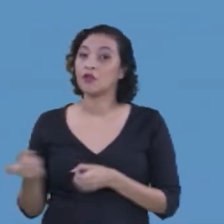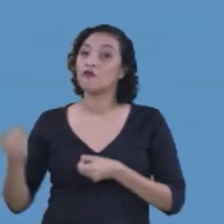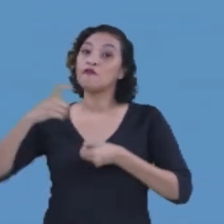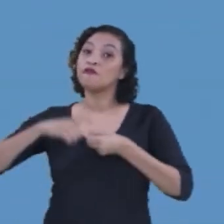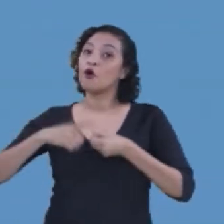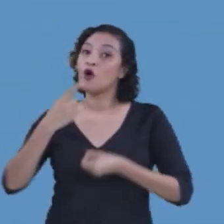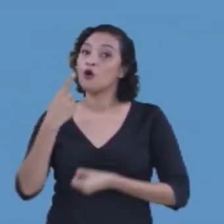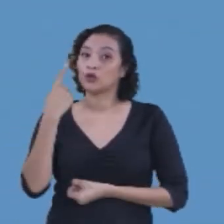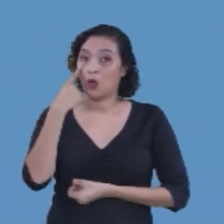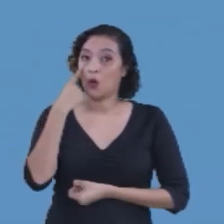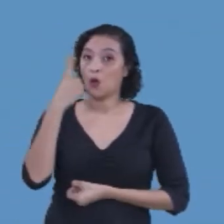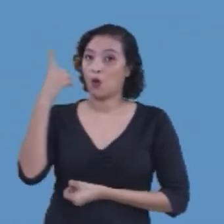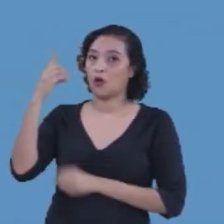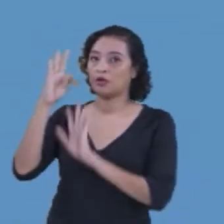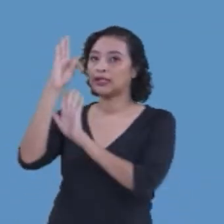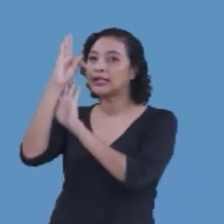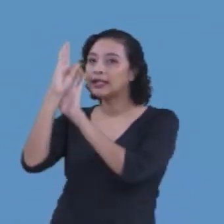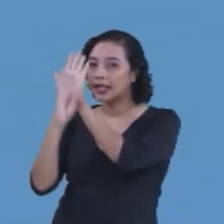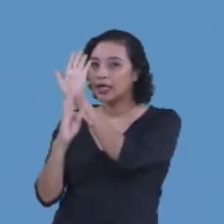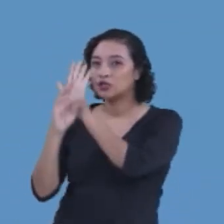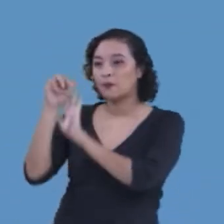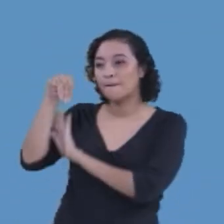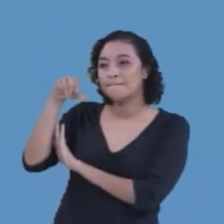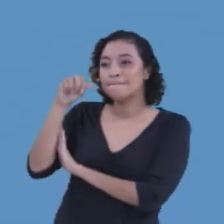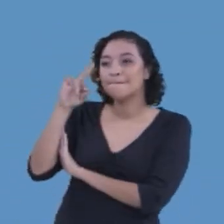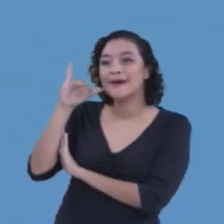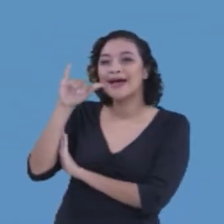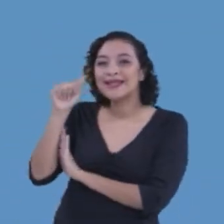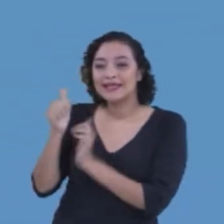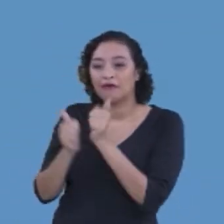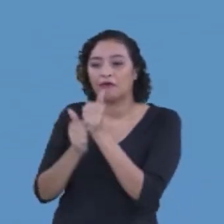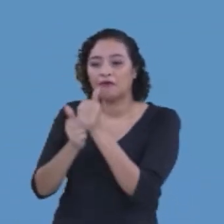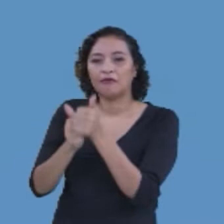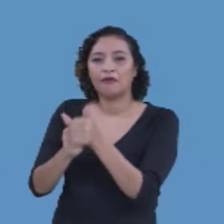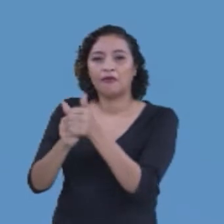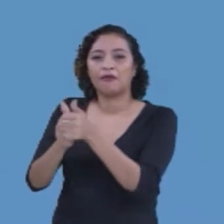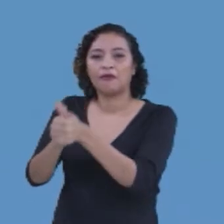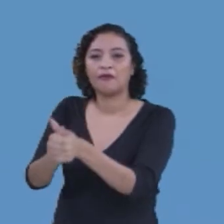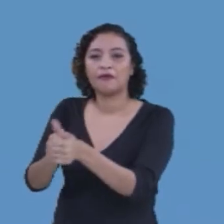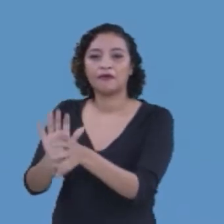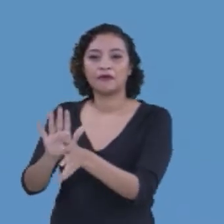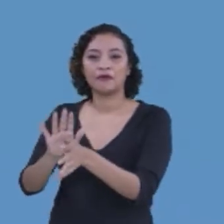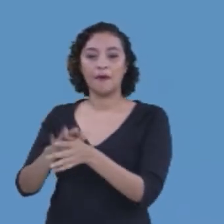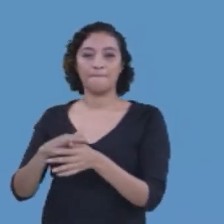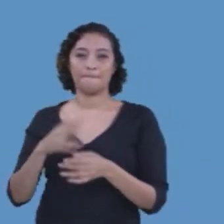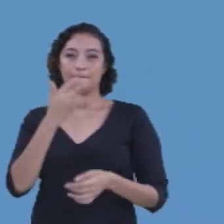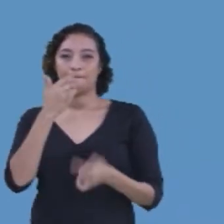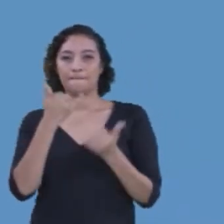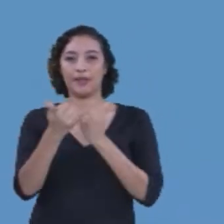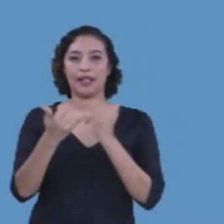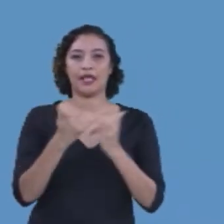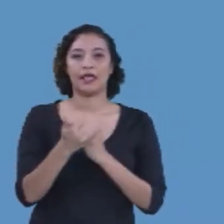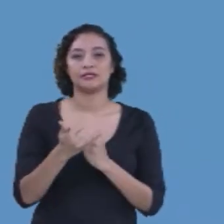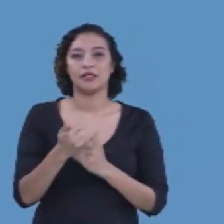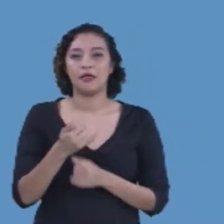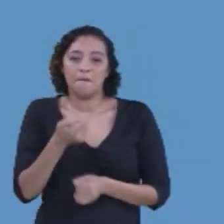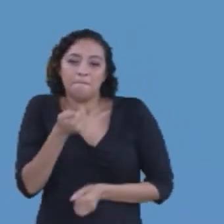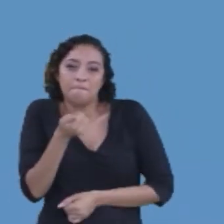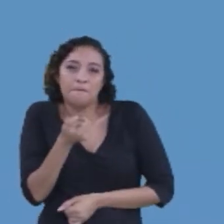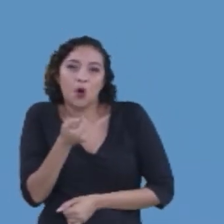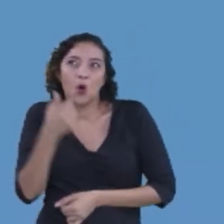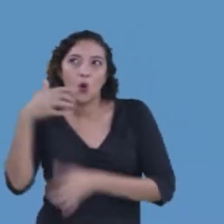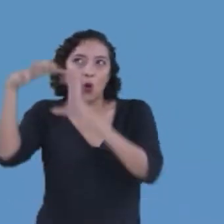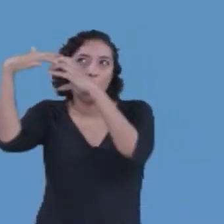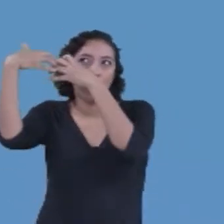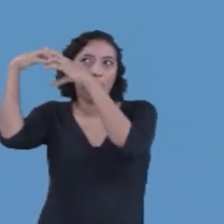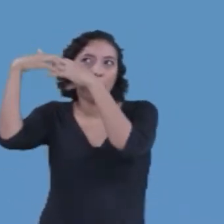Segundo o texto, a expressão Maria vai com as outras significa o quê? Tem pouca capacidade de raciocínio? Adoram o técnico